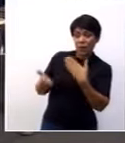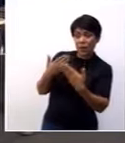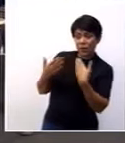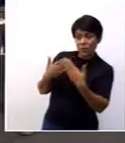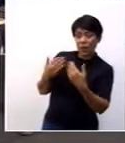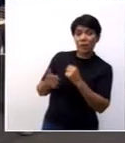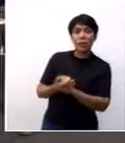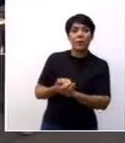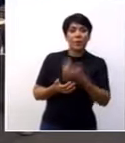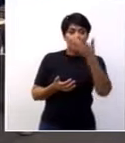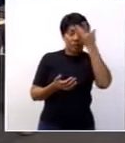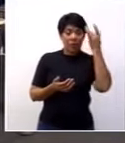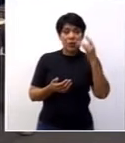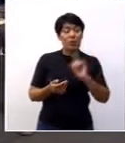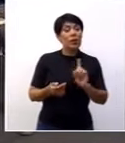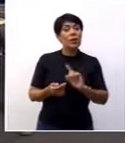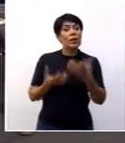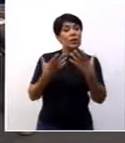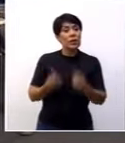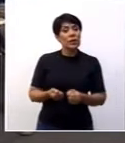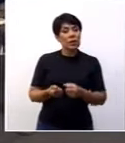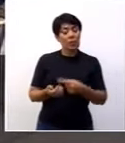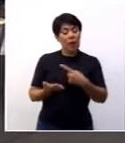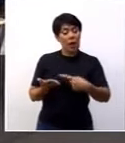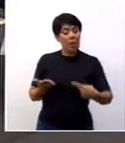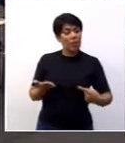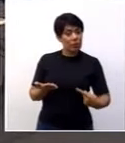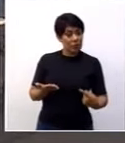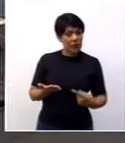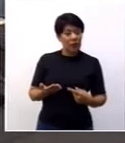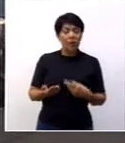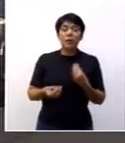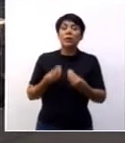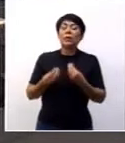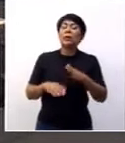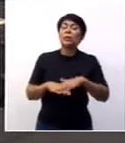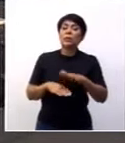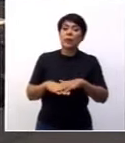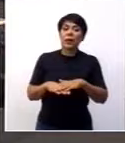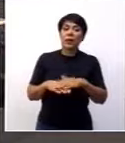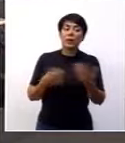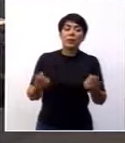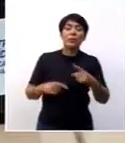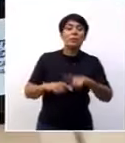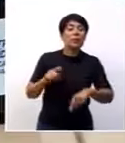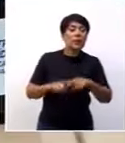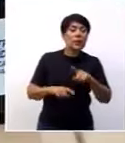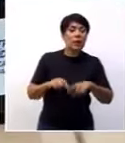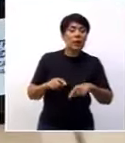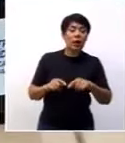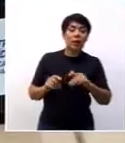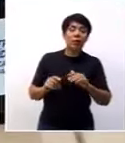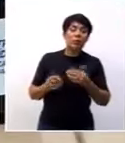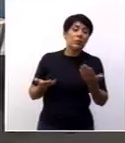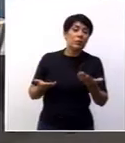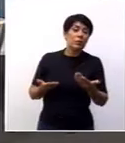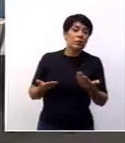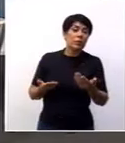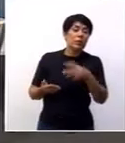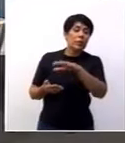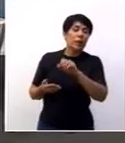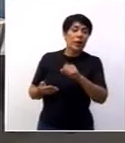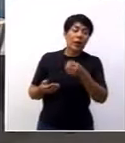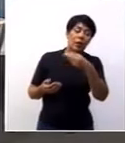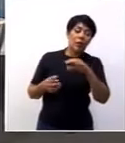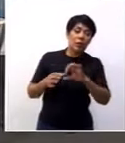para aqueles que ainda não receberam as apostilas, como nós faríamos, né? Nós vamos mandar o material Sim. no